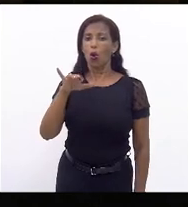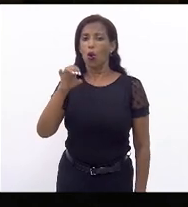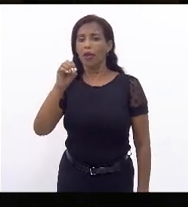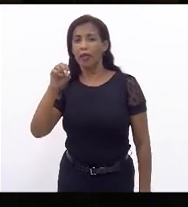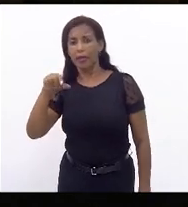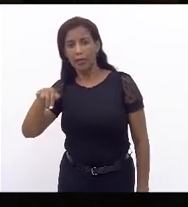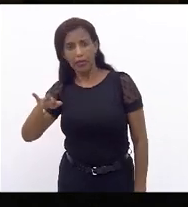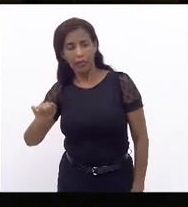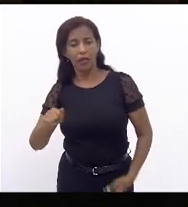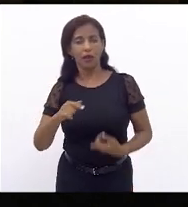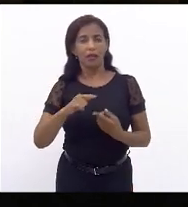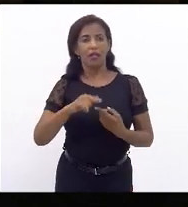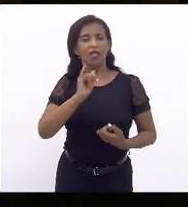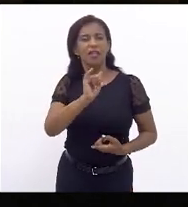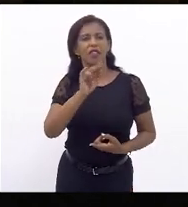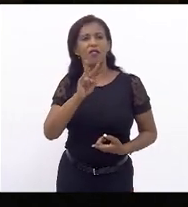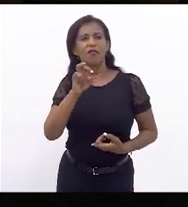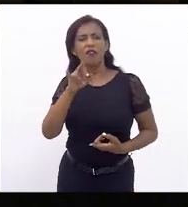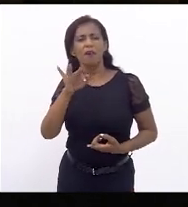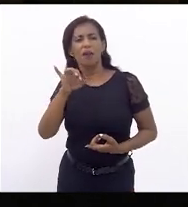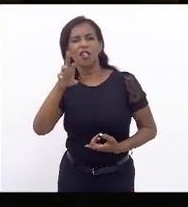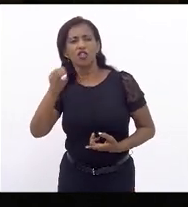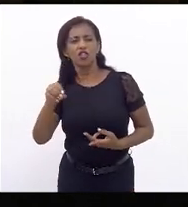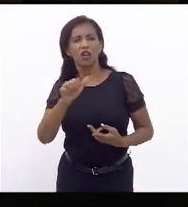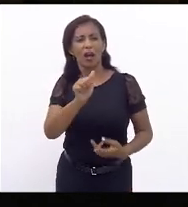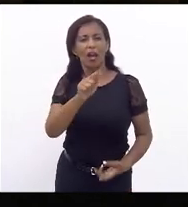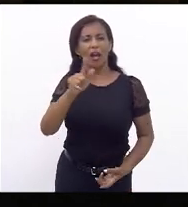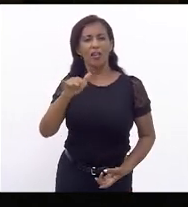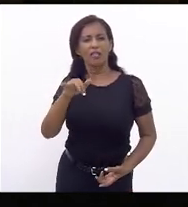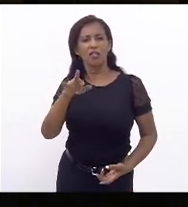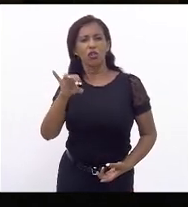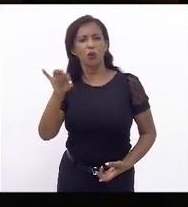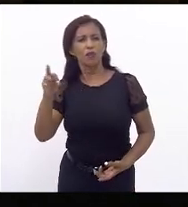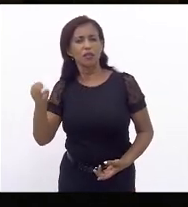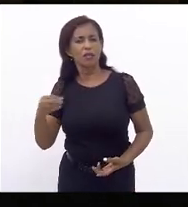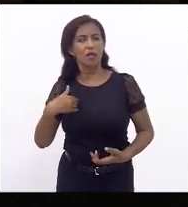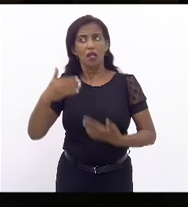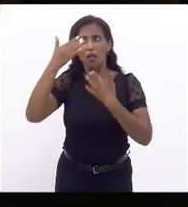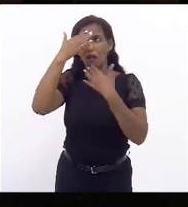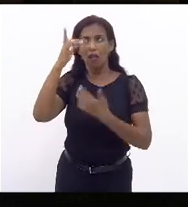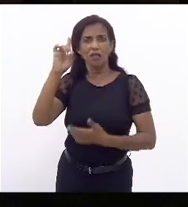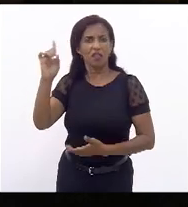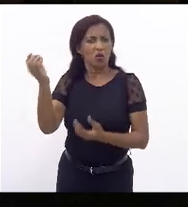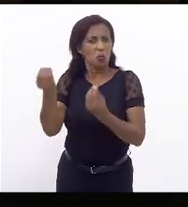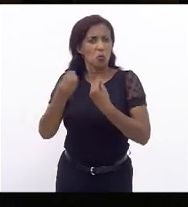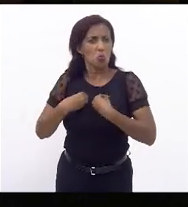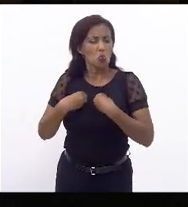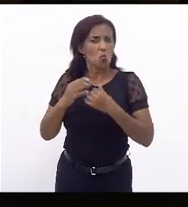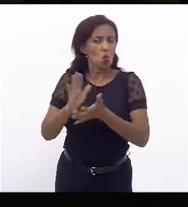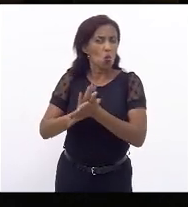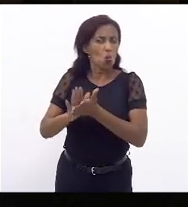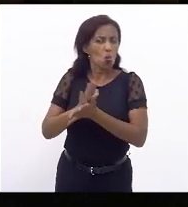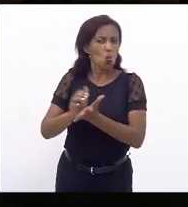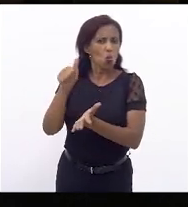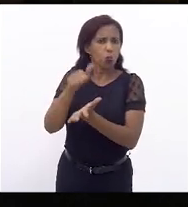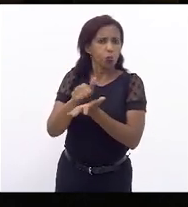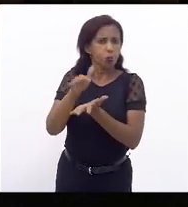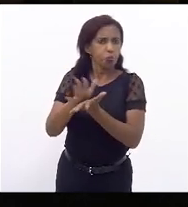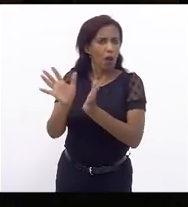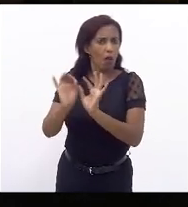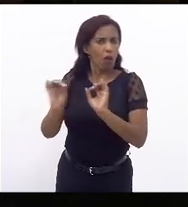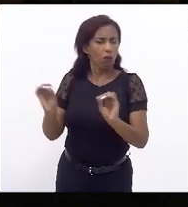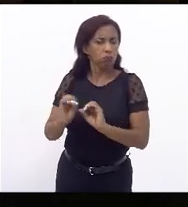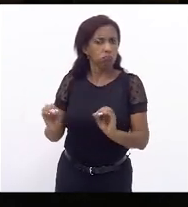ivermectina, eu tomei azitromicina e, graças a Deus, não tive nenhuma complicação